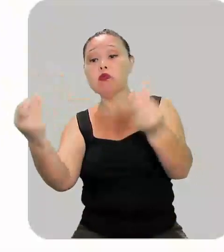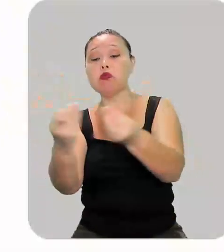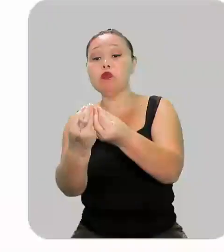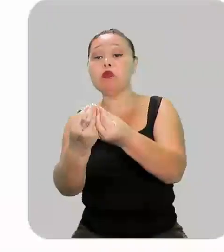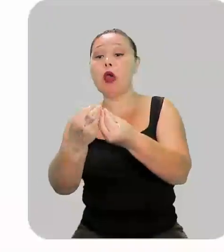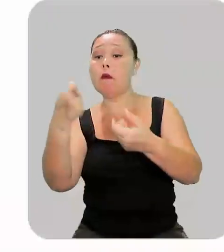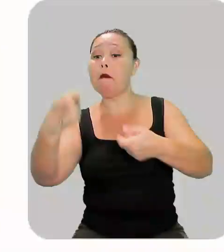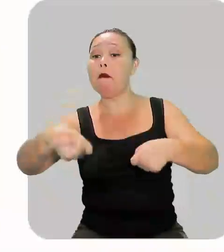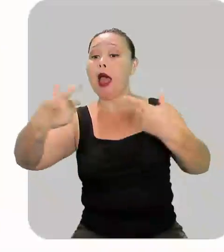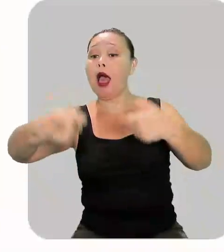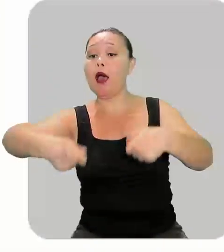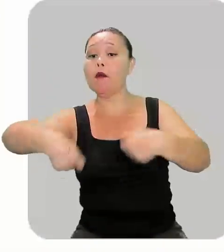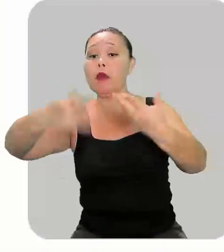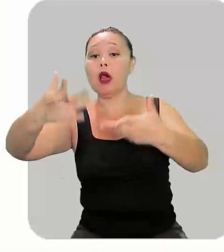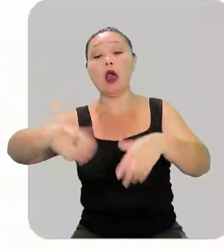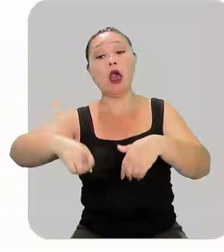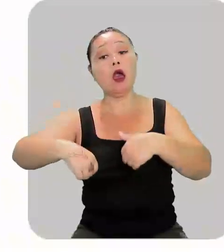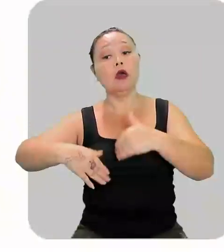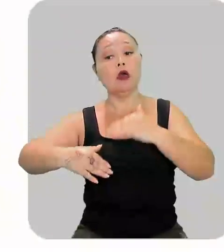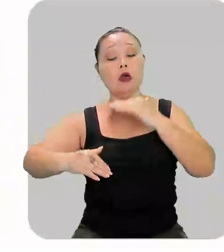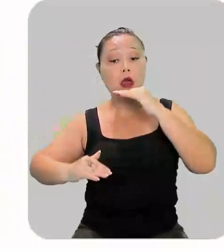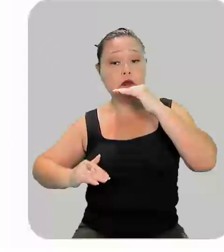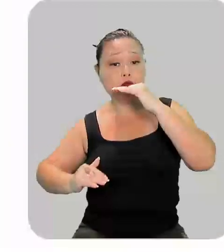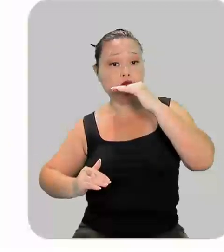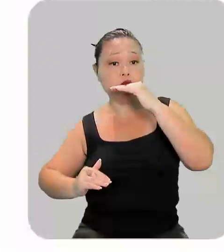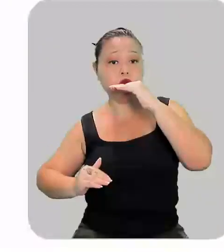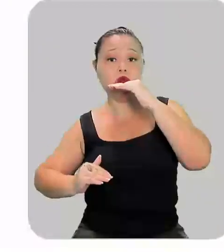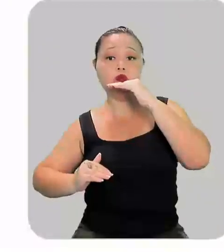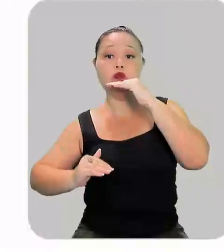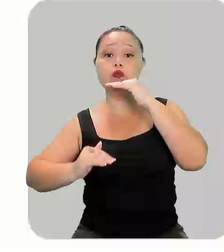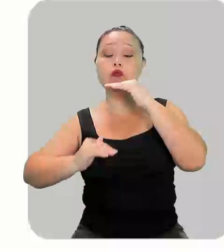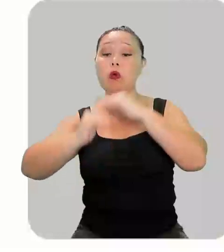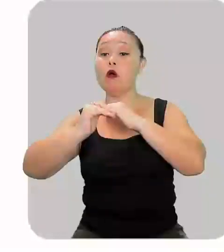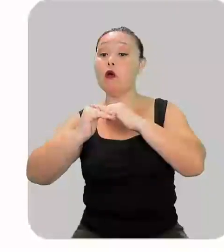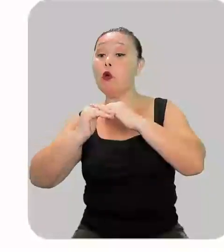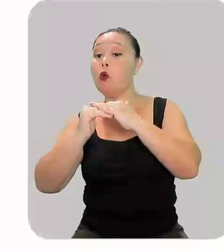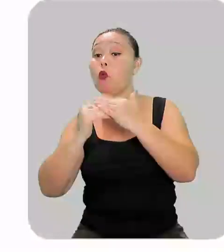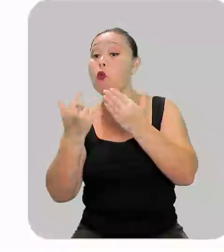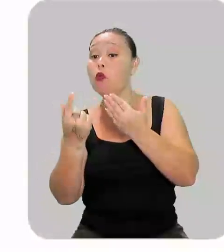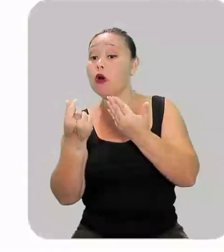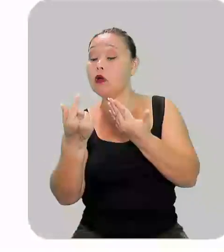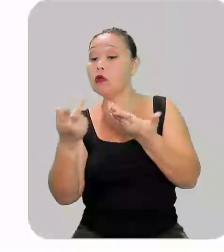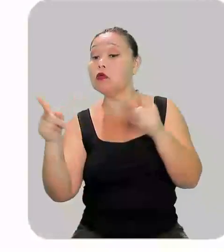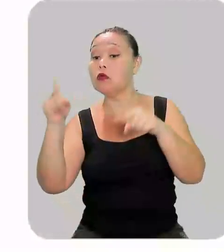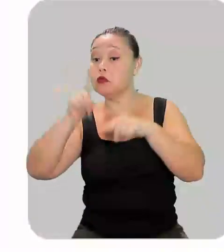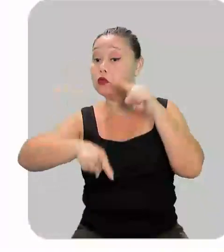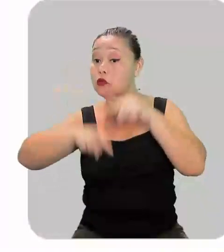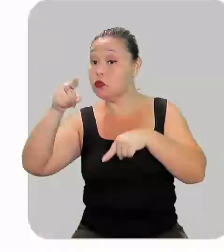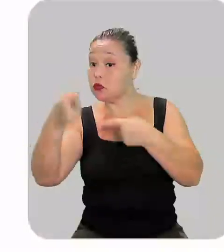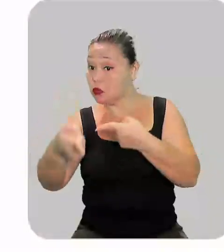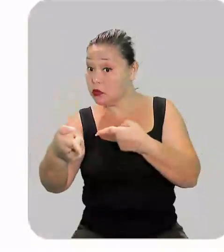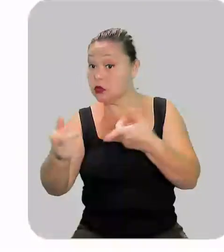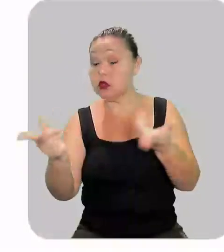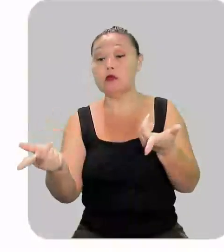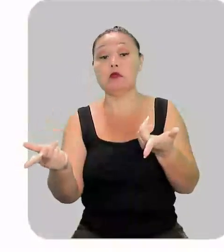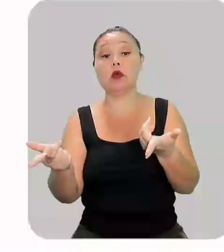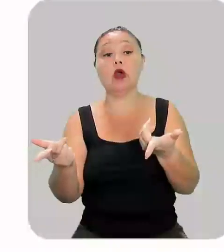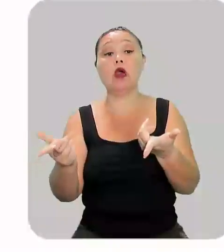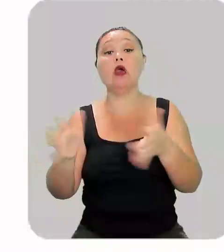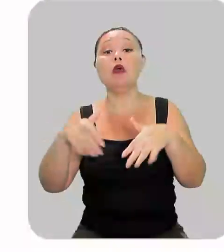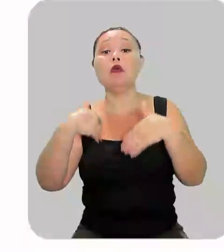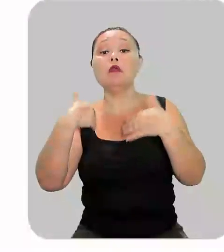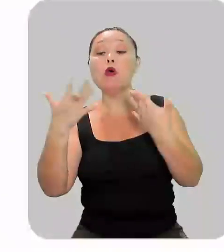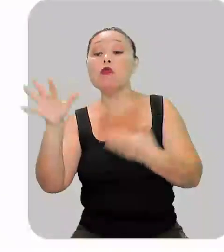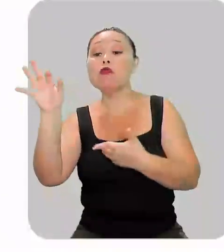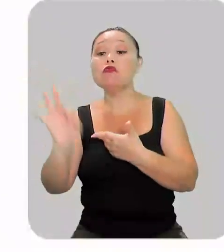as despesas não ultrapasse o valor do objeto. Beleza. Nessas condições,